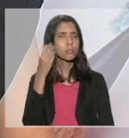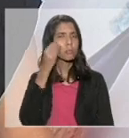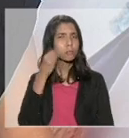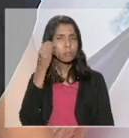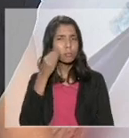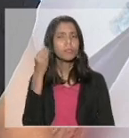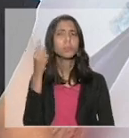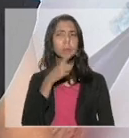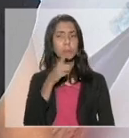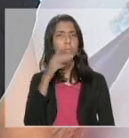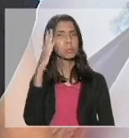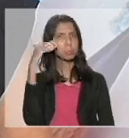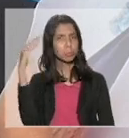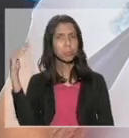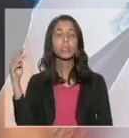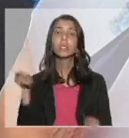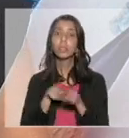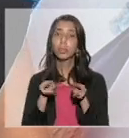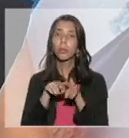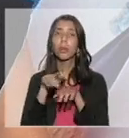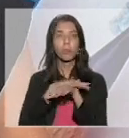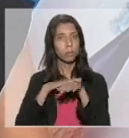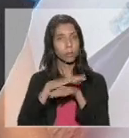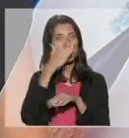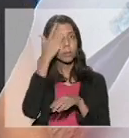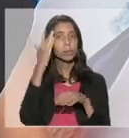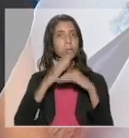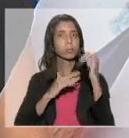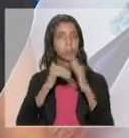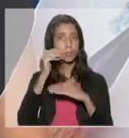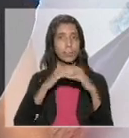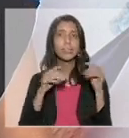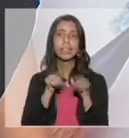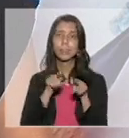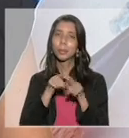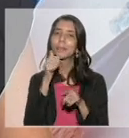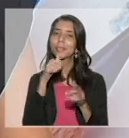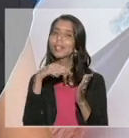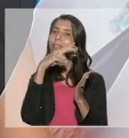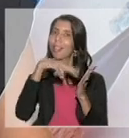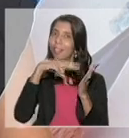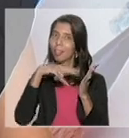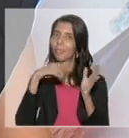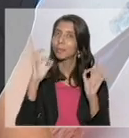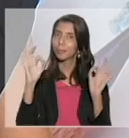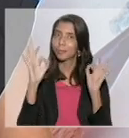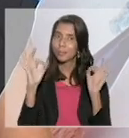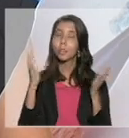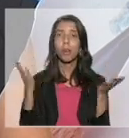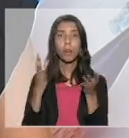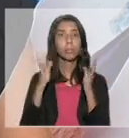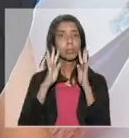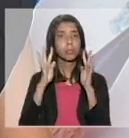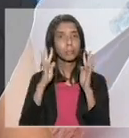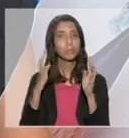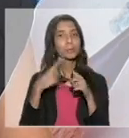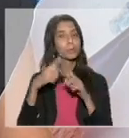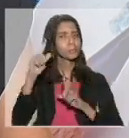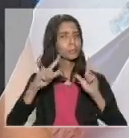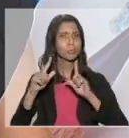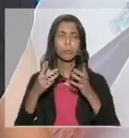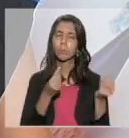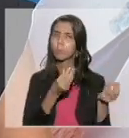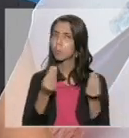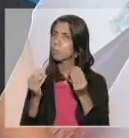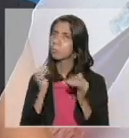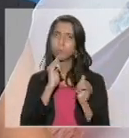conhecer experiências de sucesso, conversar com especialistas e com uma leitora pra lá de especial. Então fique ligado porque o programa